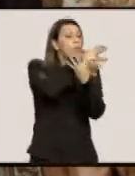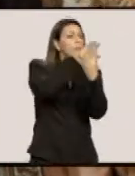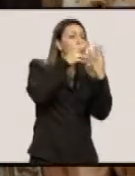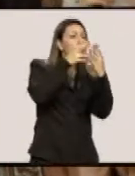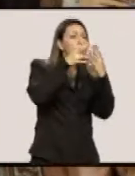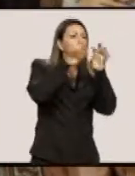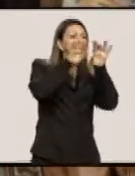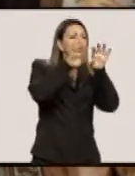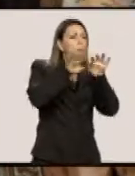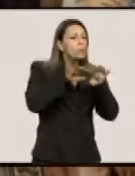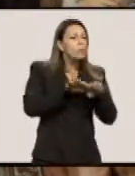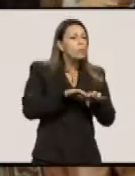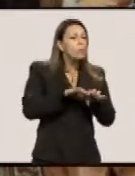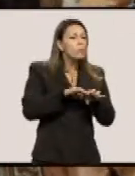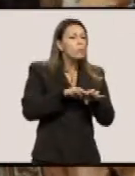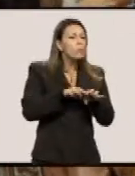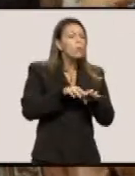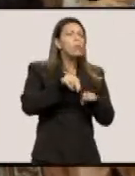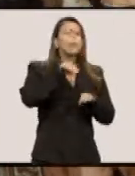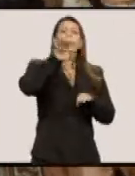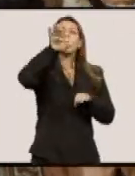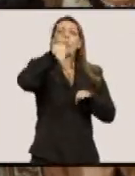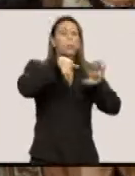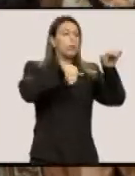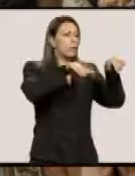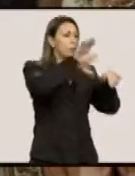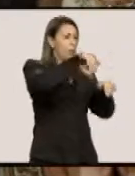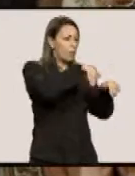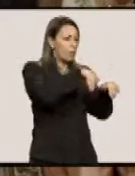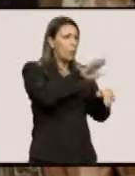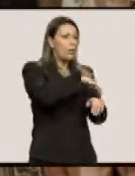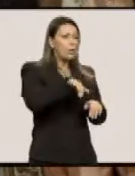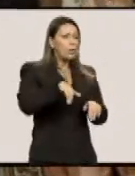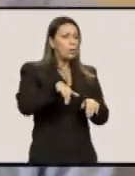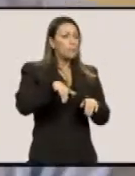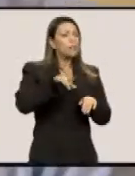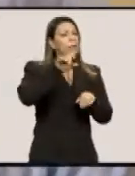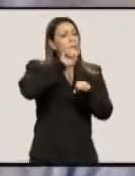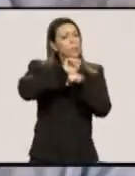contas. E, crianças, larguem esses brinquedos e venham pra cá.